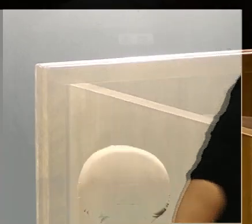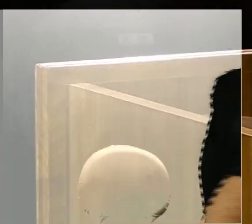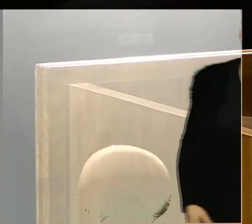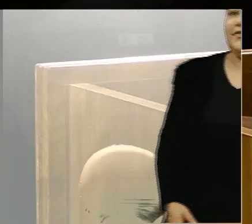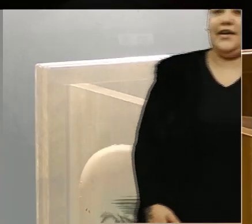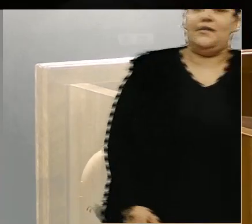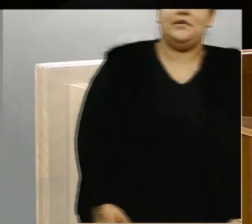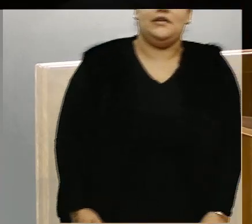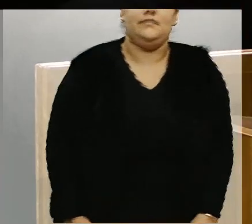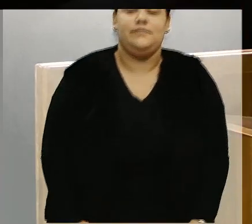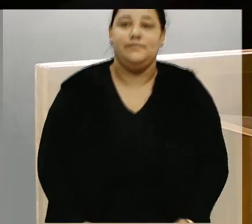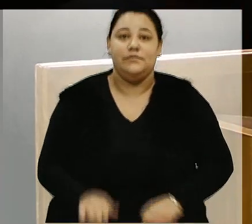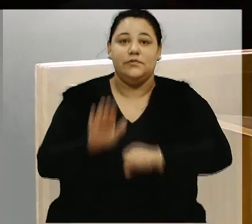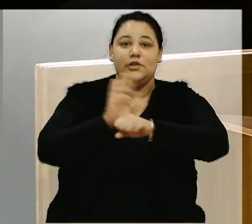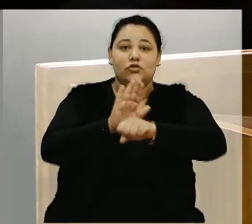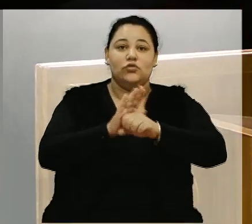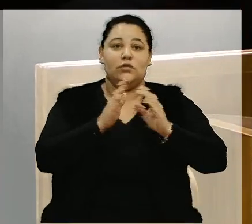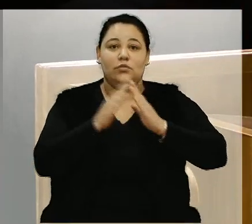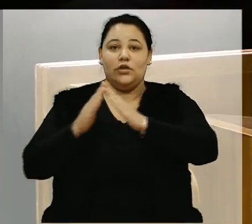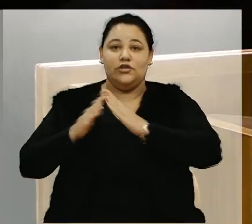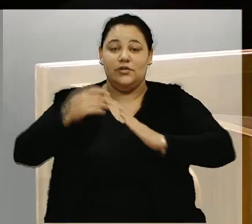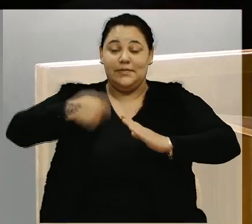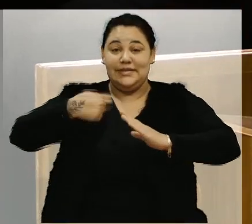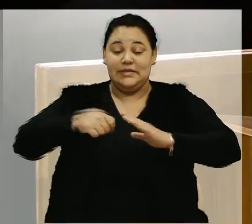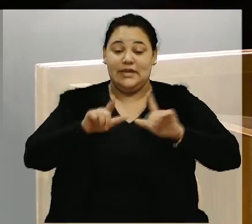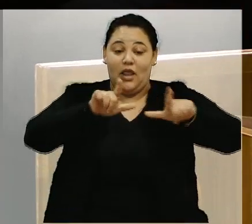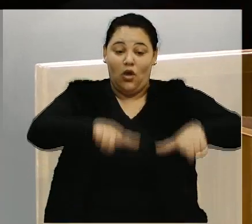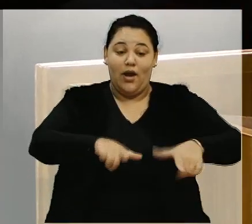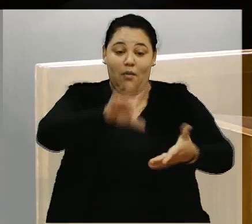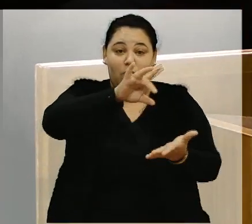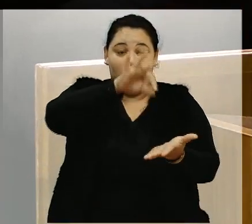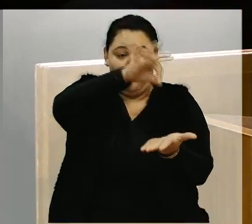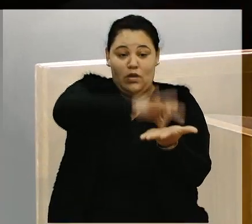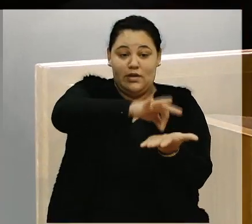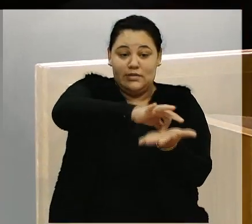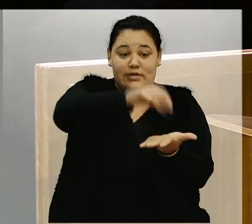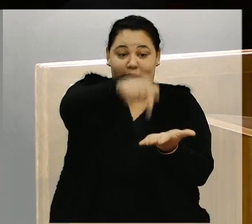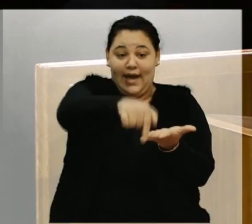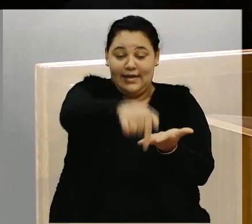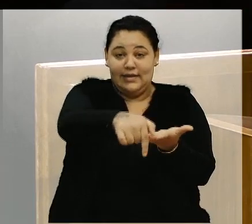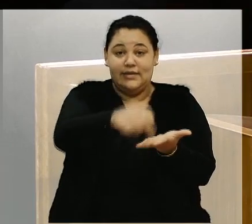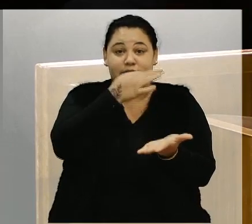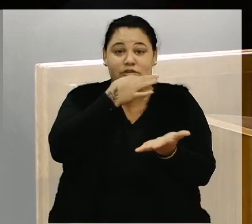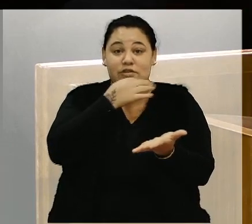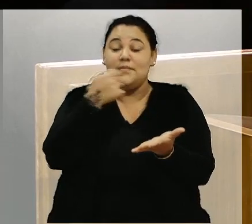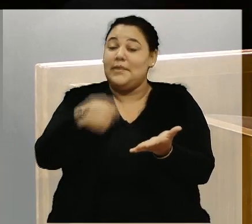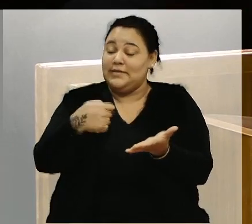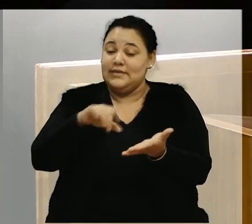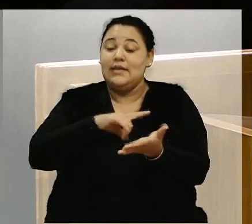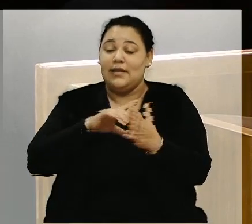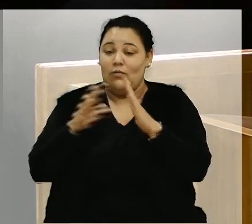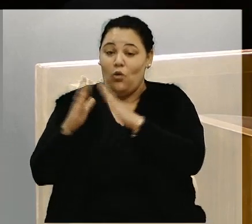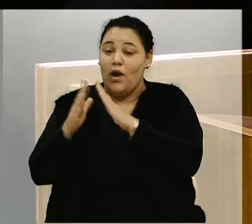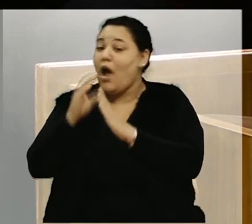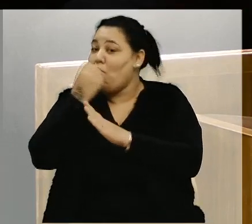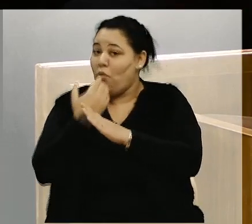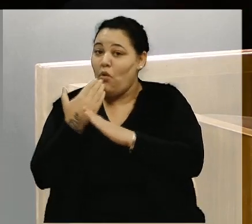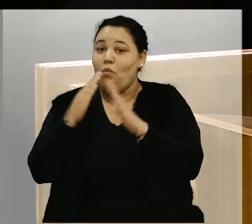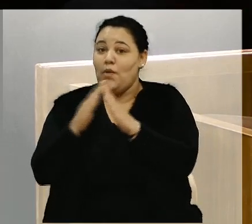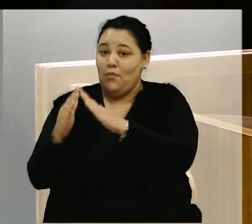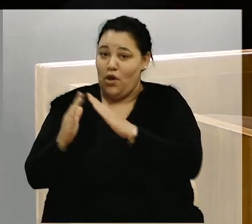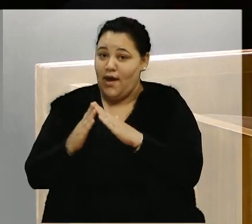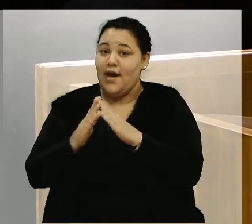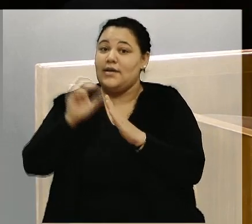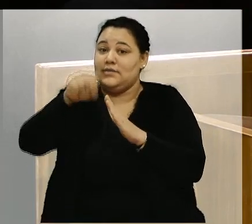moradia, a moradia tem que estar localizada neste município, que possua condições de habitabilidade, com adequadas